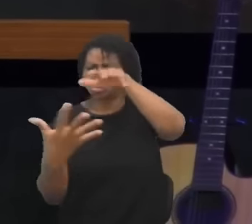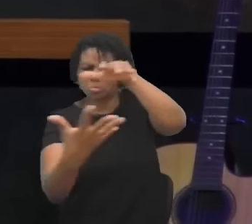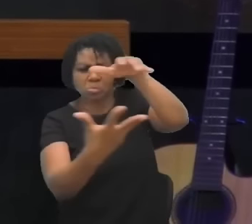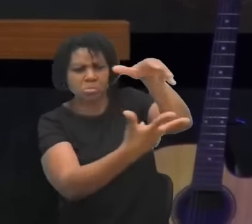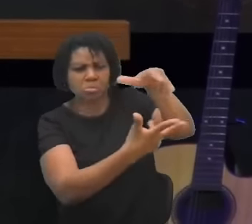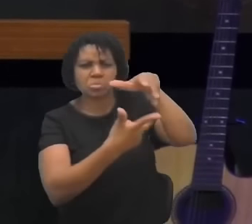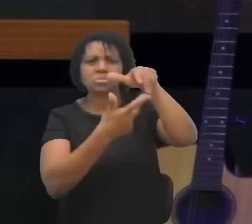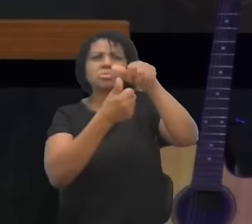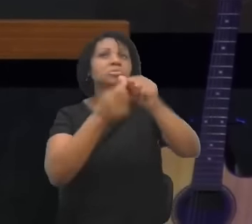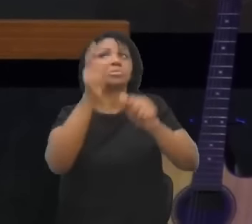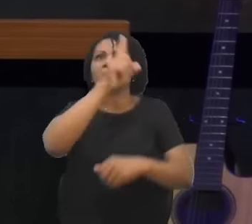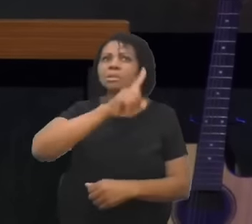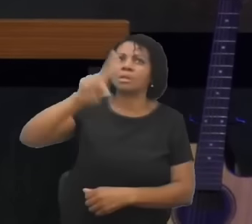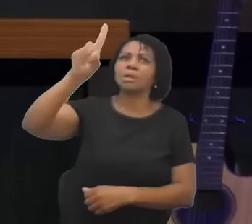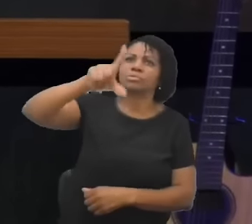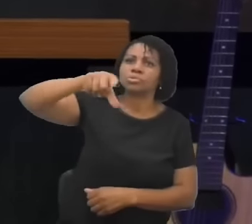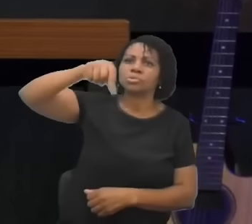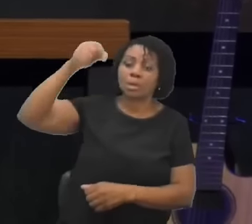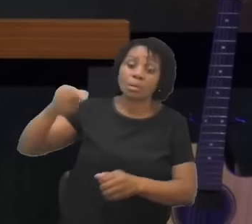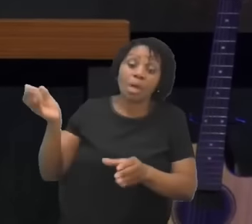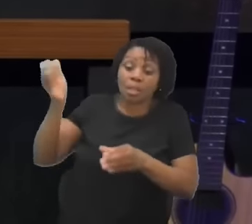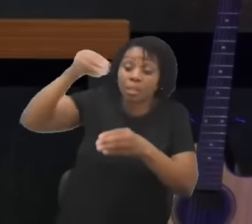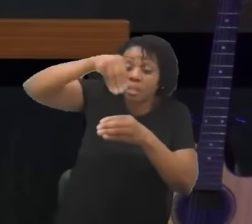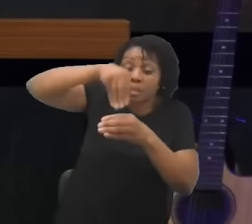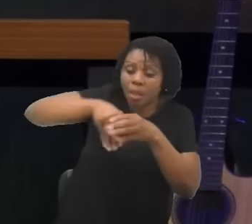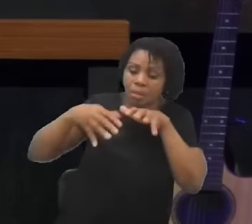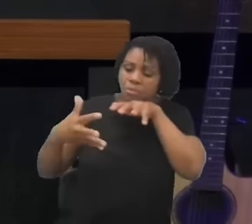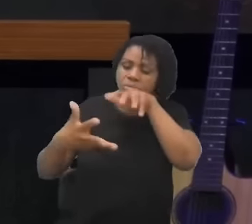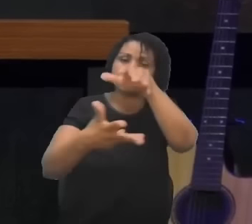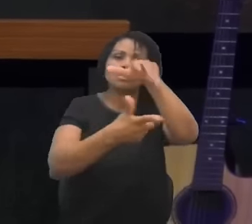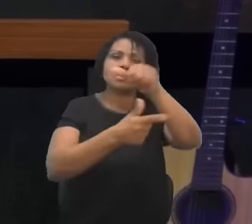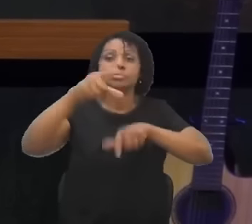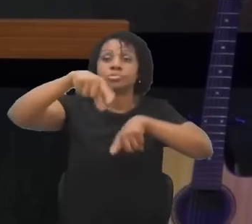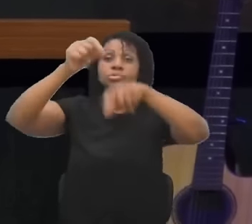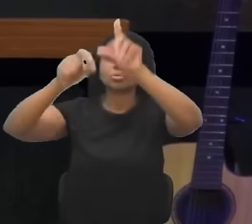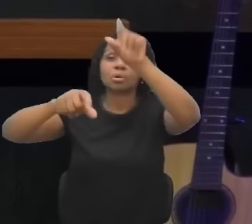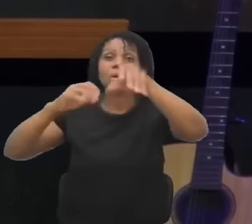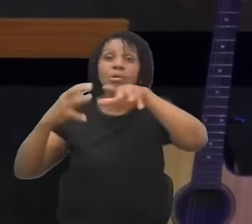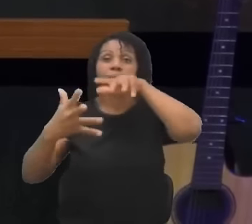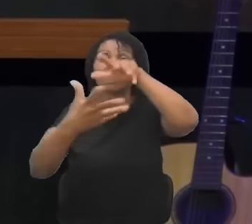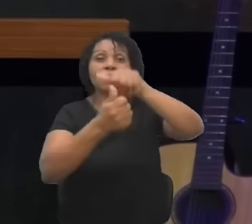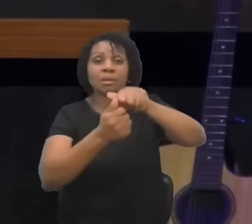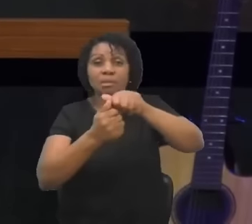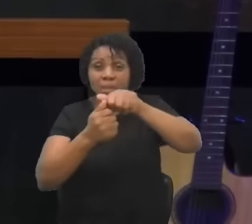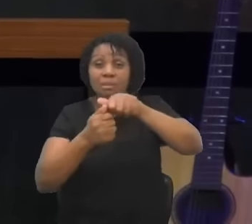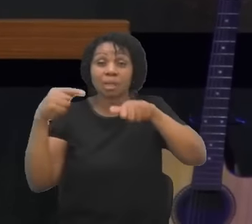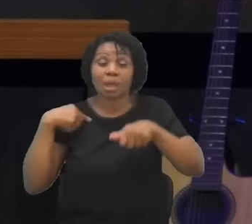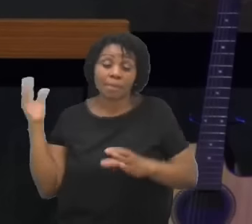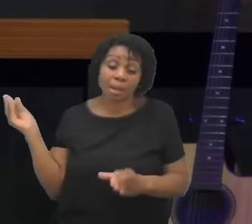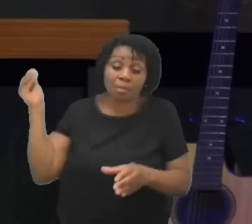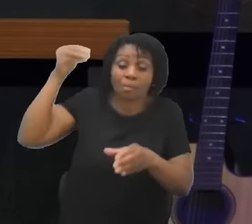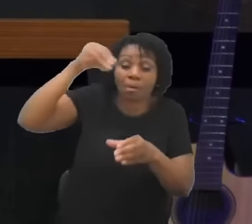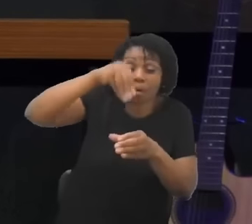o universo. E Deus escolheu, dentro do universo, ele escolheu o planeta Terra para me colocar dentro dessa